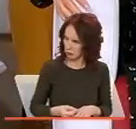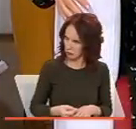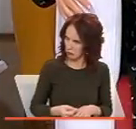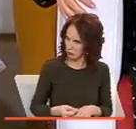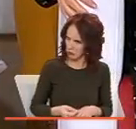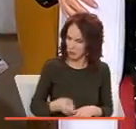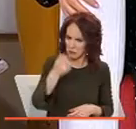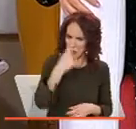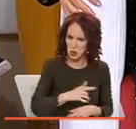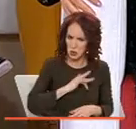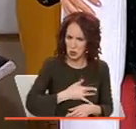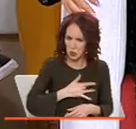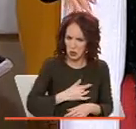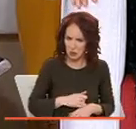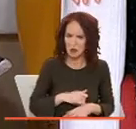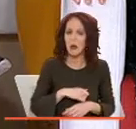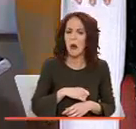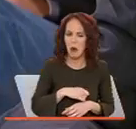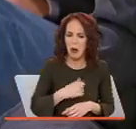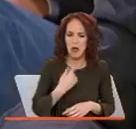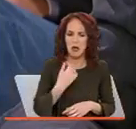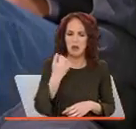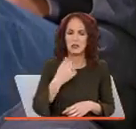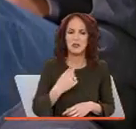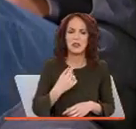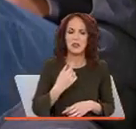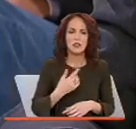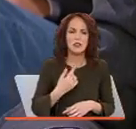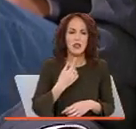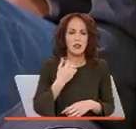Essa você não sabia. Mas vai, gostar de ler. Eu andei perdido noutras informações. Ah.